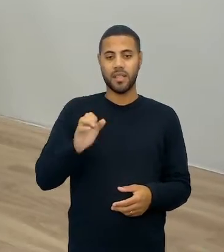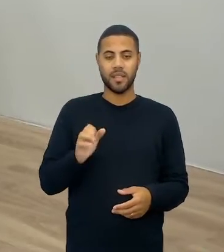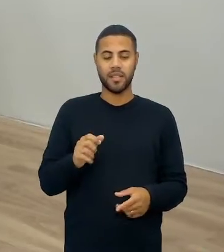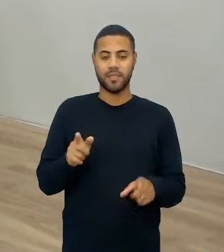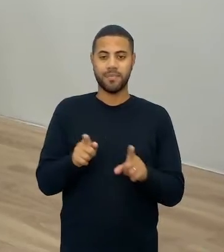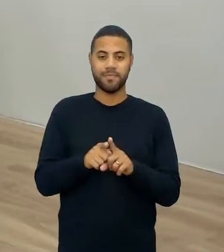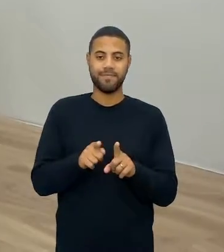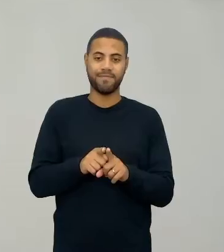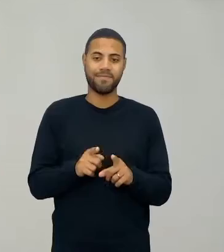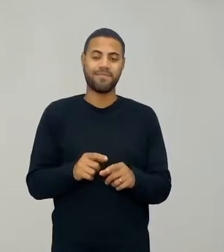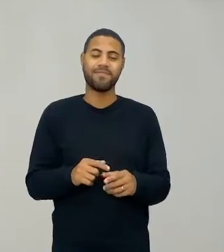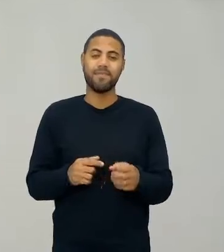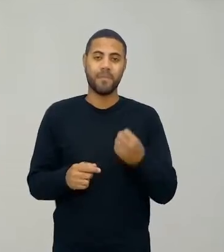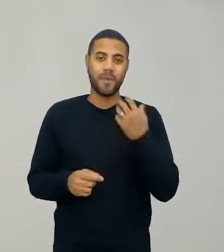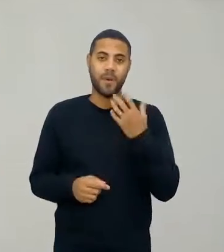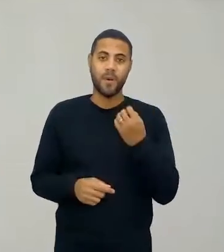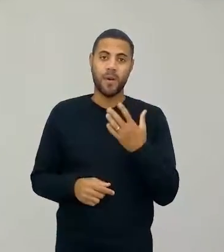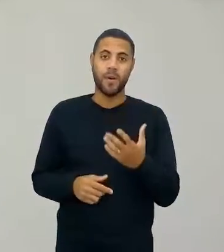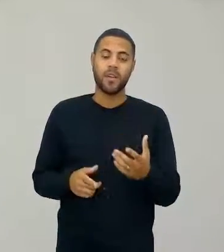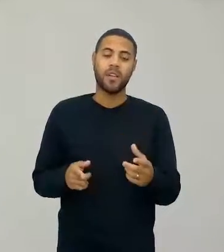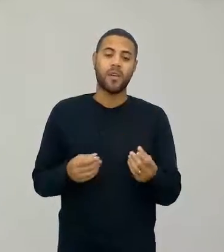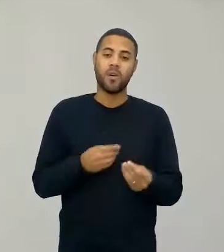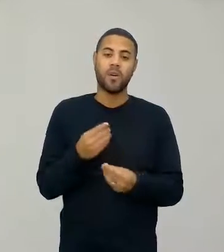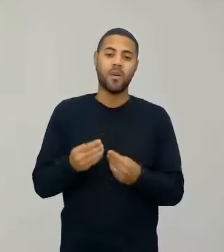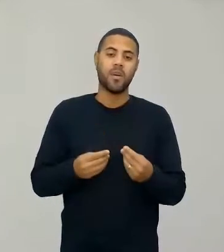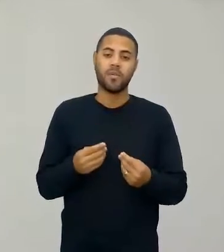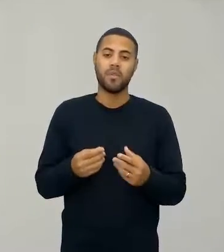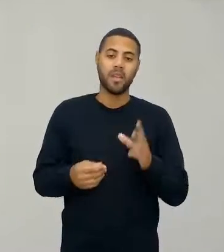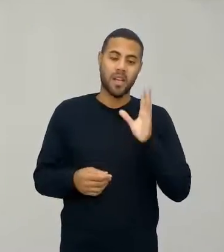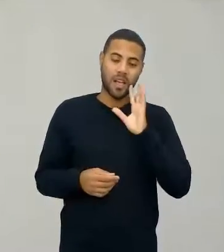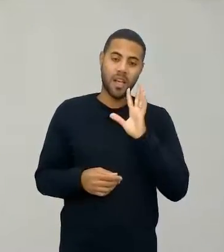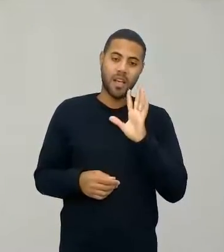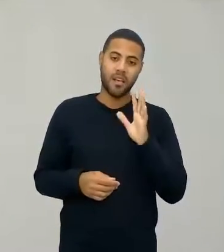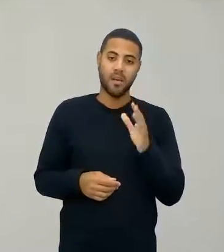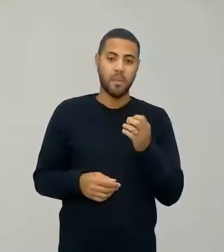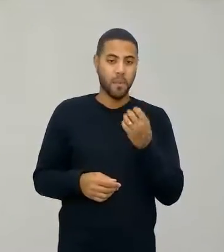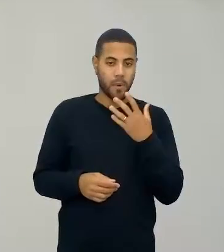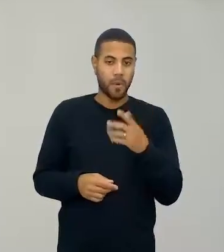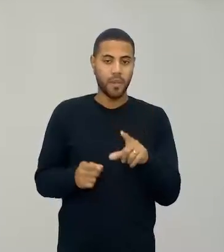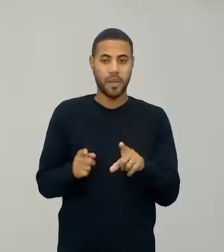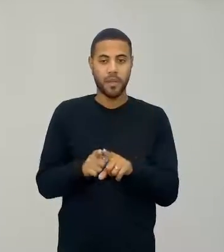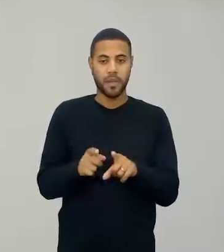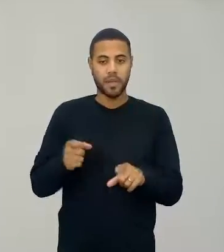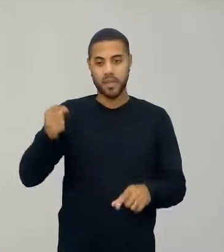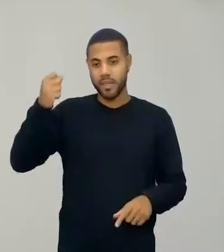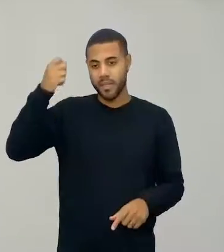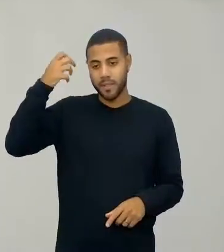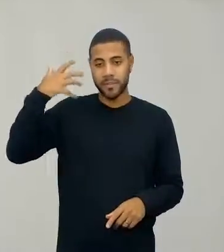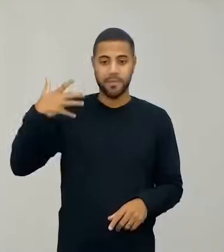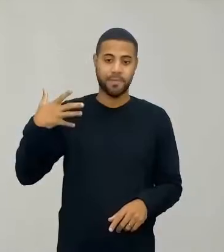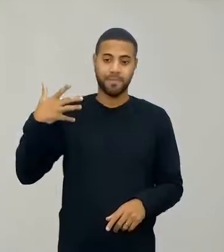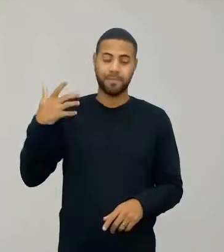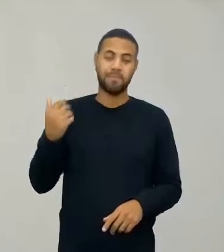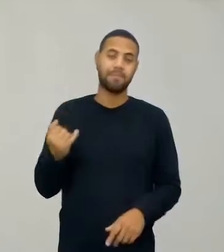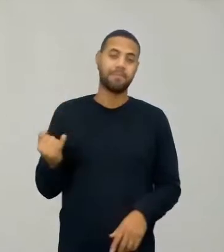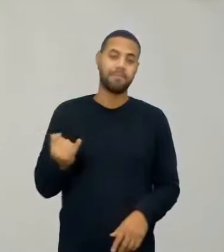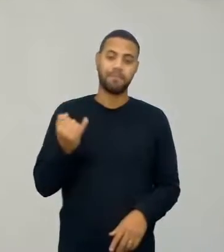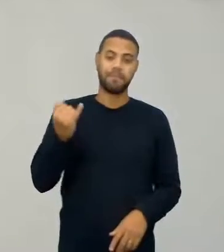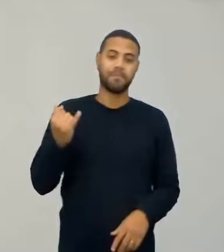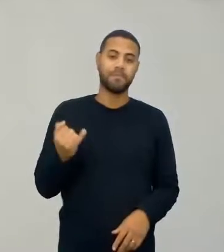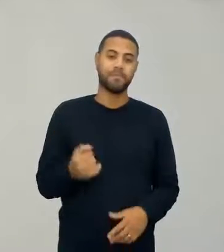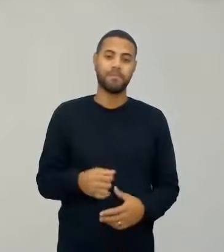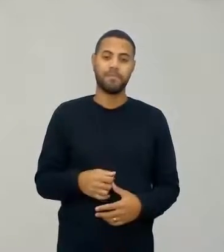e muito bem, agora para o pessoal acompanhar, legal, assim, vamos fazer a nossa descrição, né? Sim.